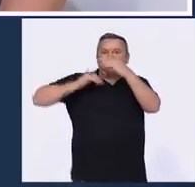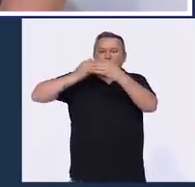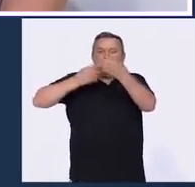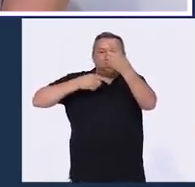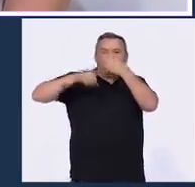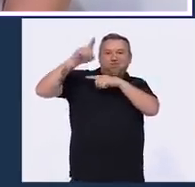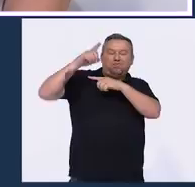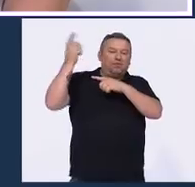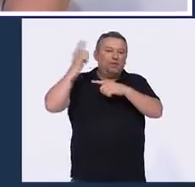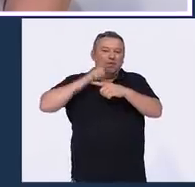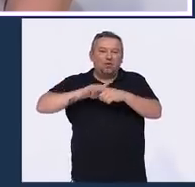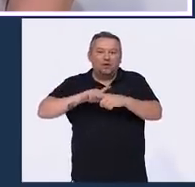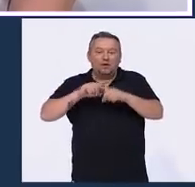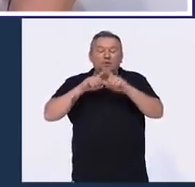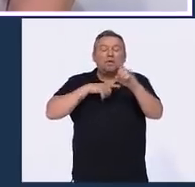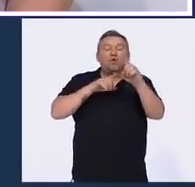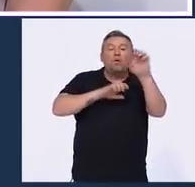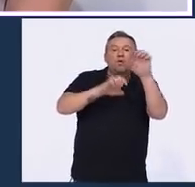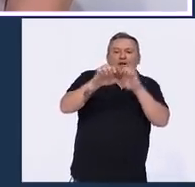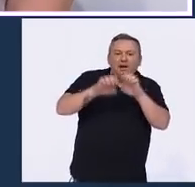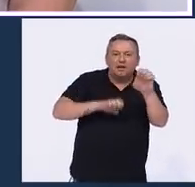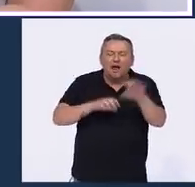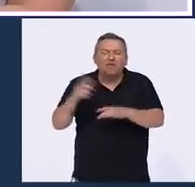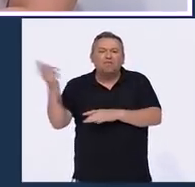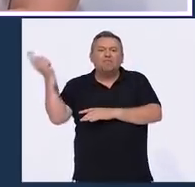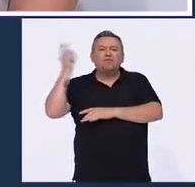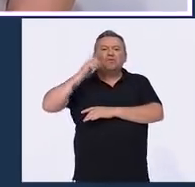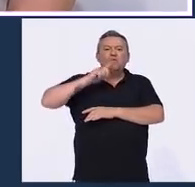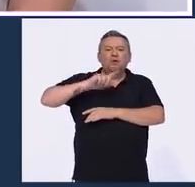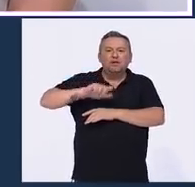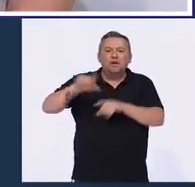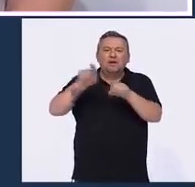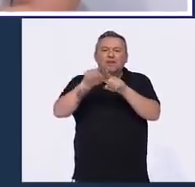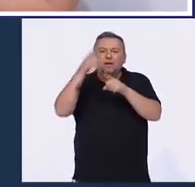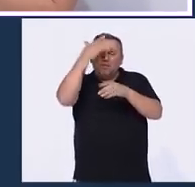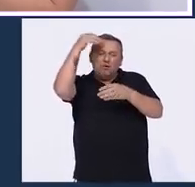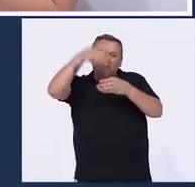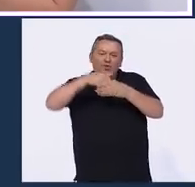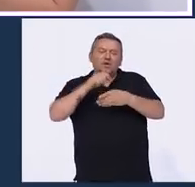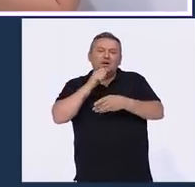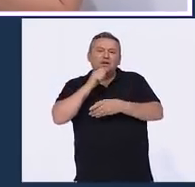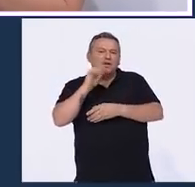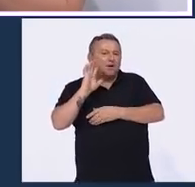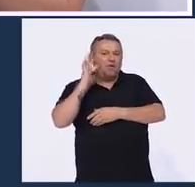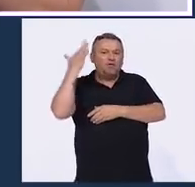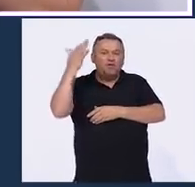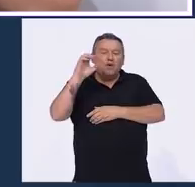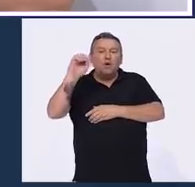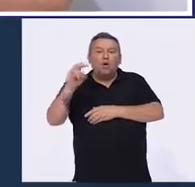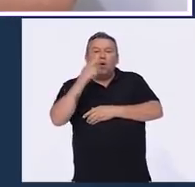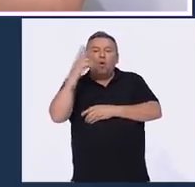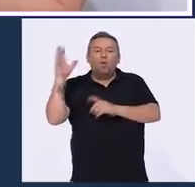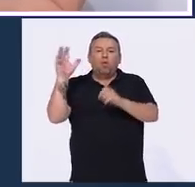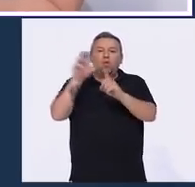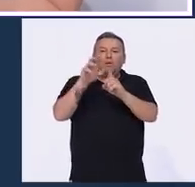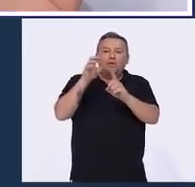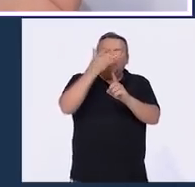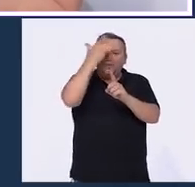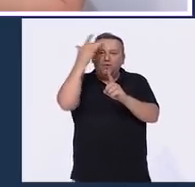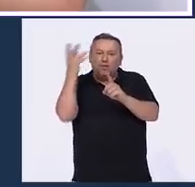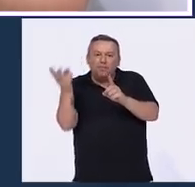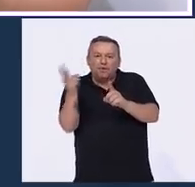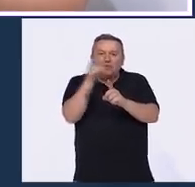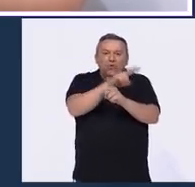Faltando tão pouco tempo, qual é a estratégia para conquistar os ainda eleitores indecisos ou para fazer aqueles que já migraram para